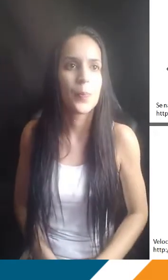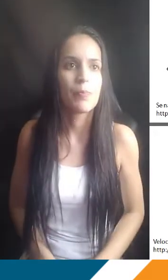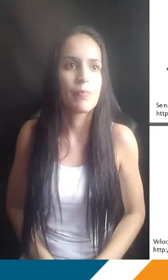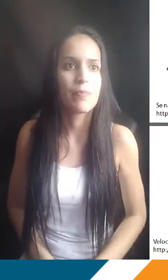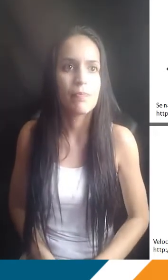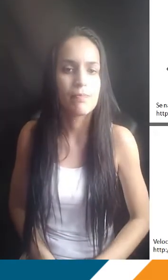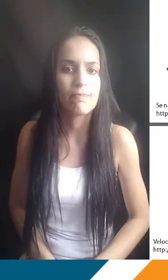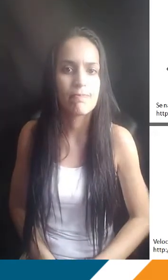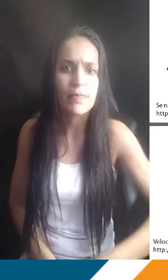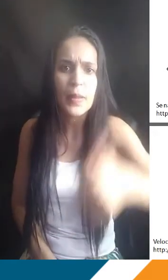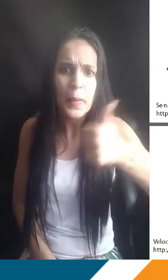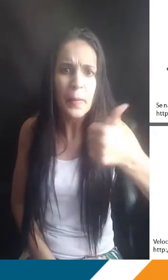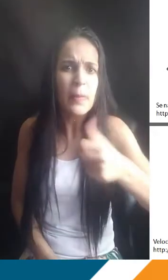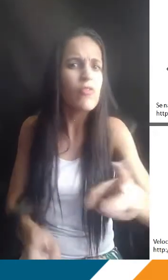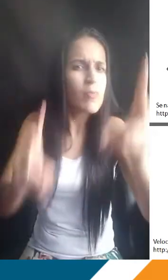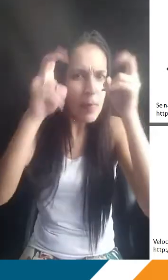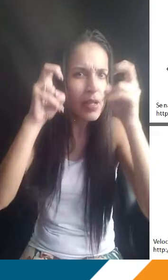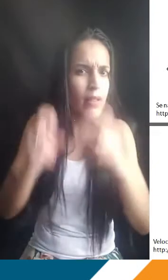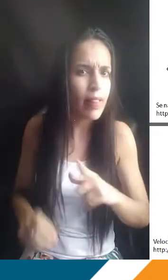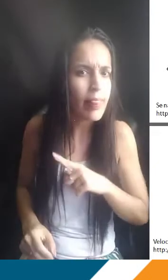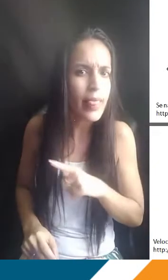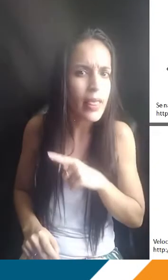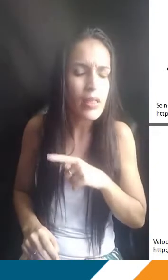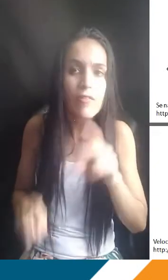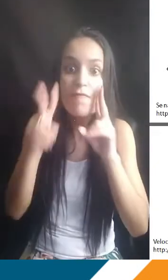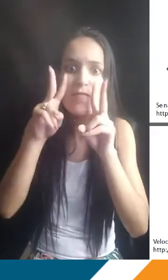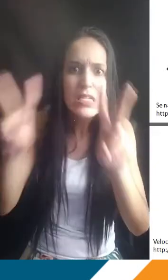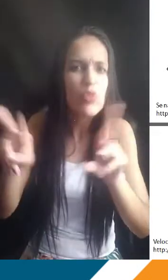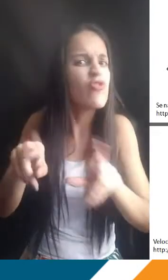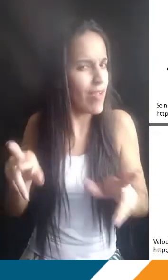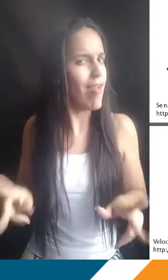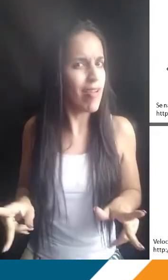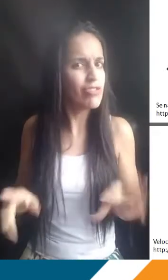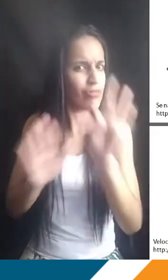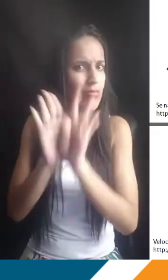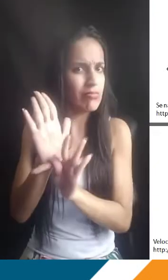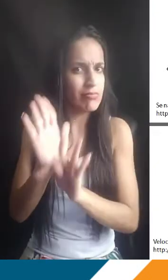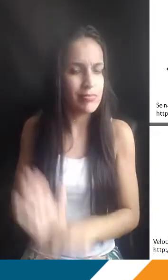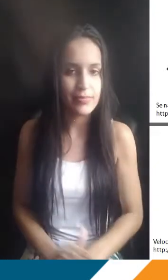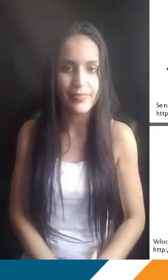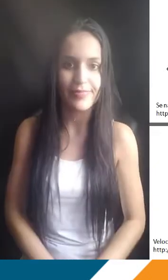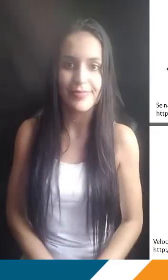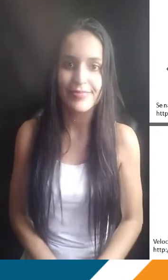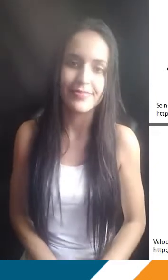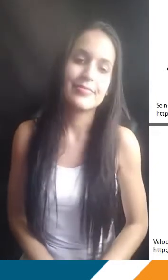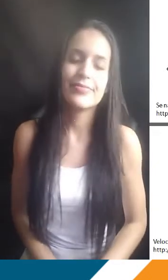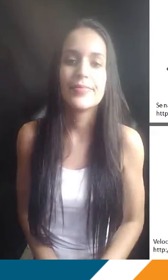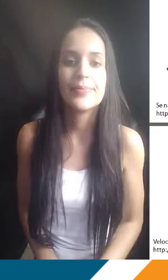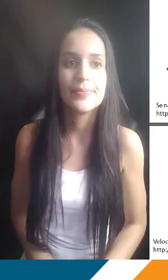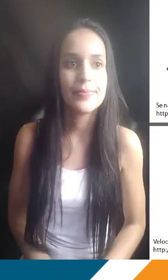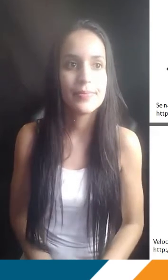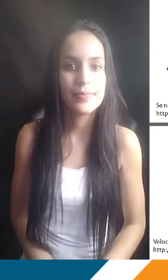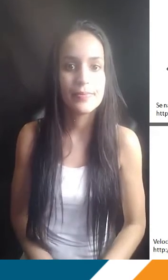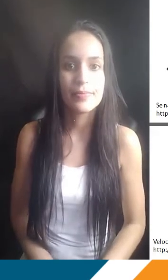Campos. Observa, então, a primeira coisa que a gente consegue perceber é que tem uma exploração visual, né? Mas também há todas